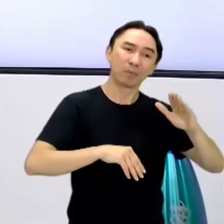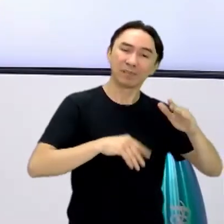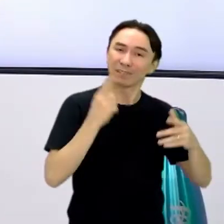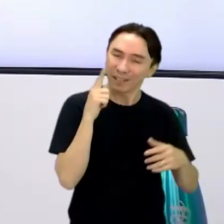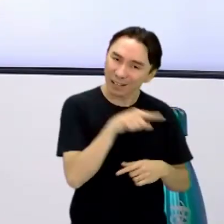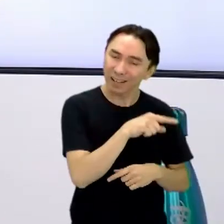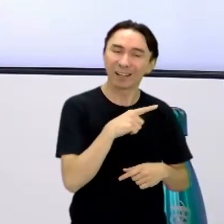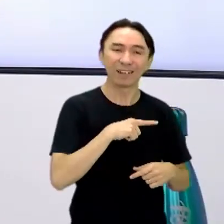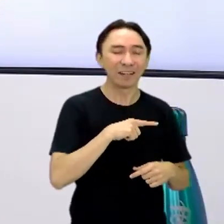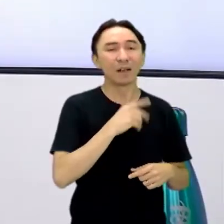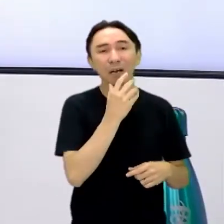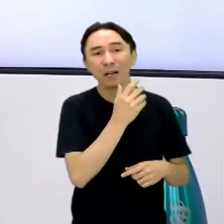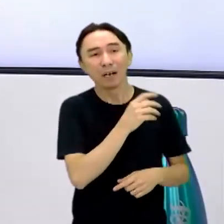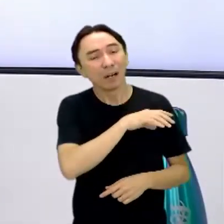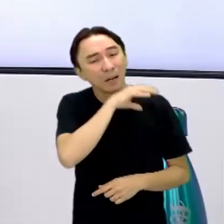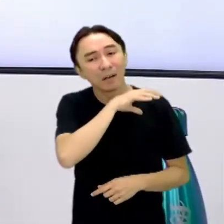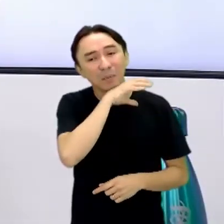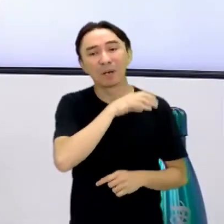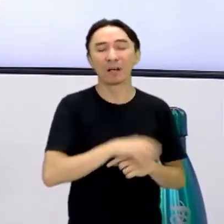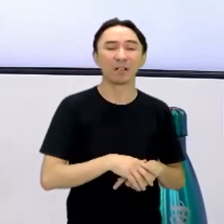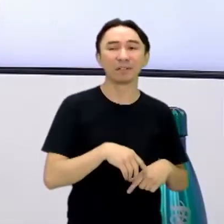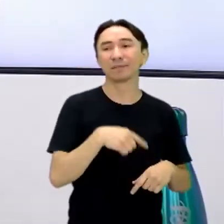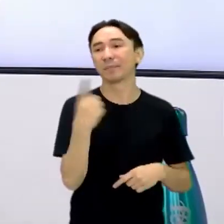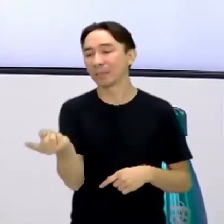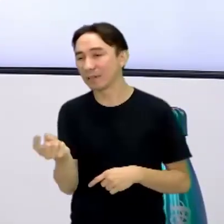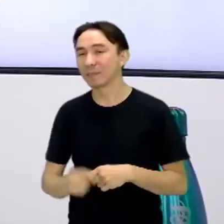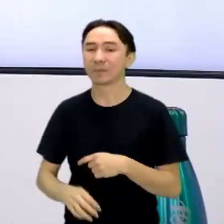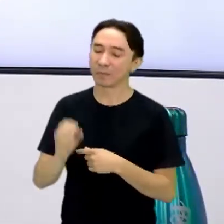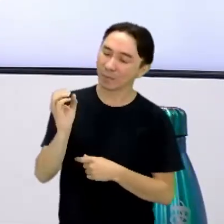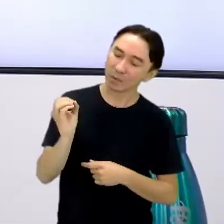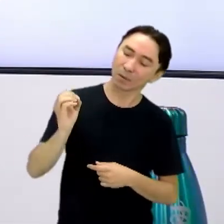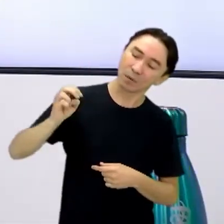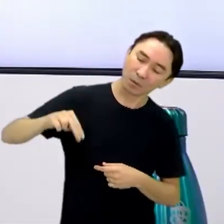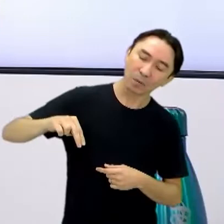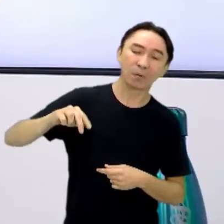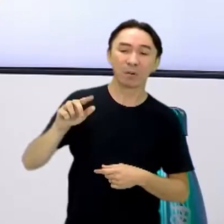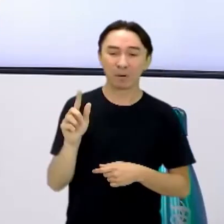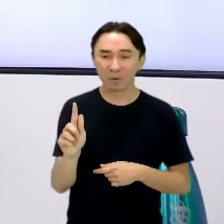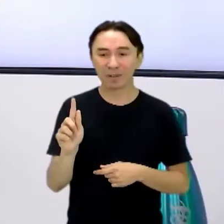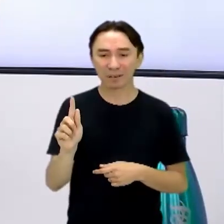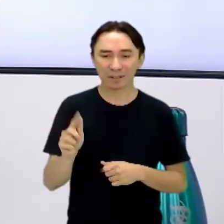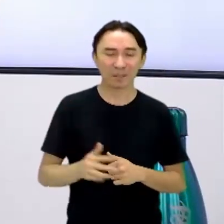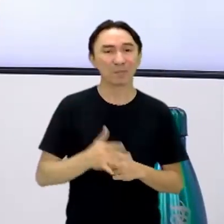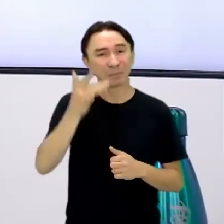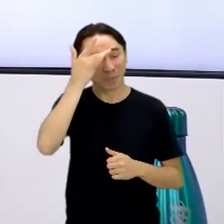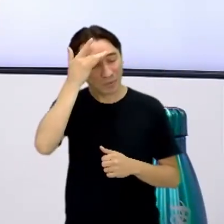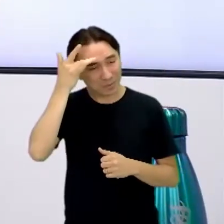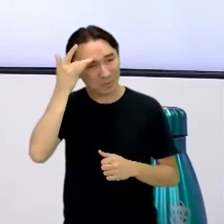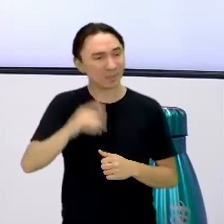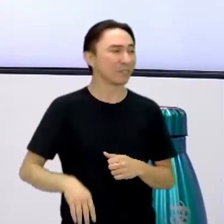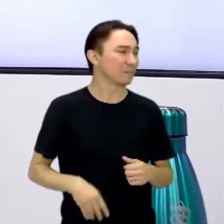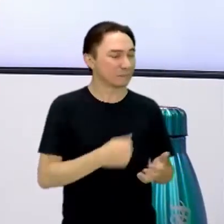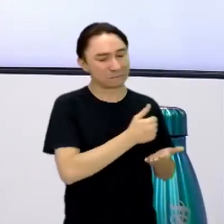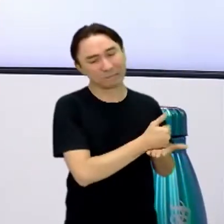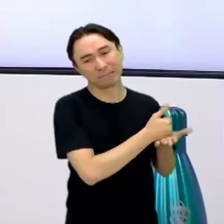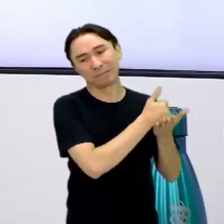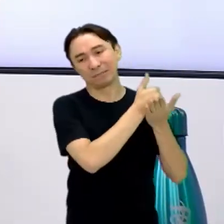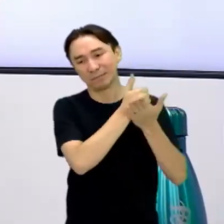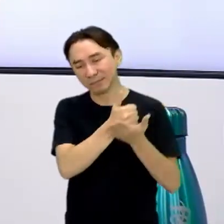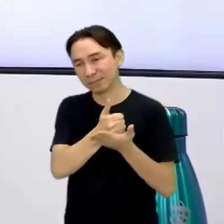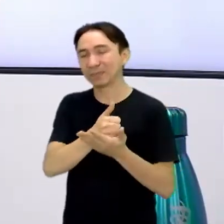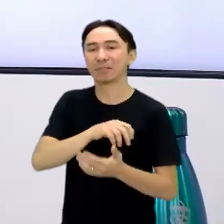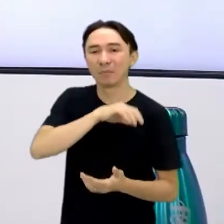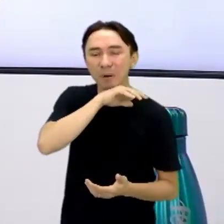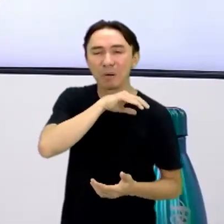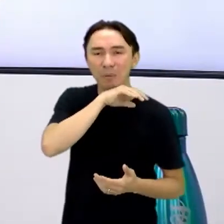por que será as pessoas que deixam aqui os animais para serem adotados, né? Qual que é o perfil dessas pessoas? Qual